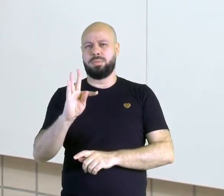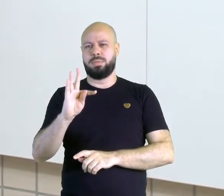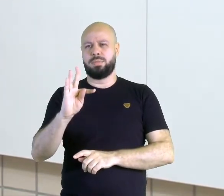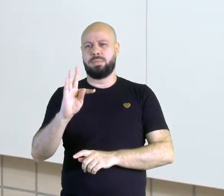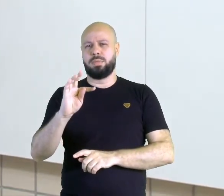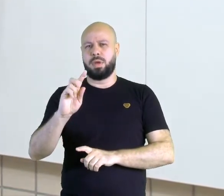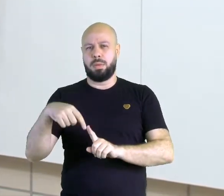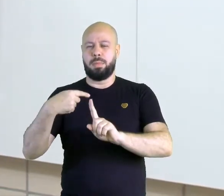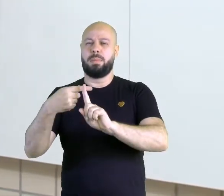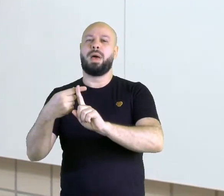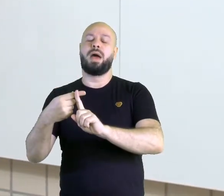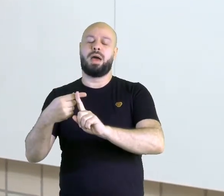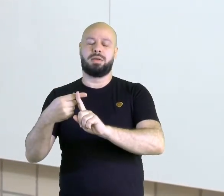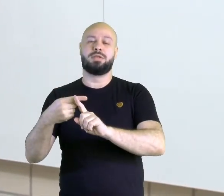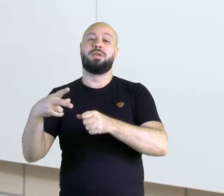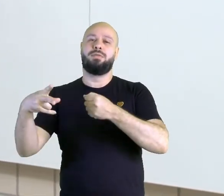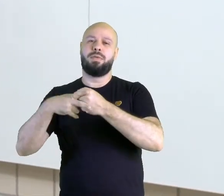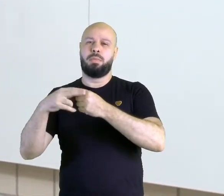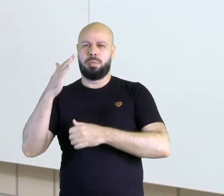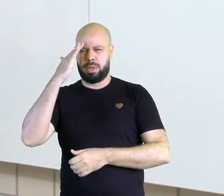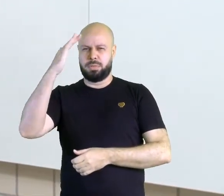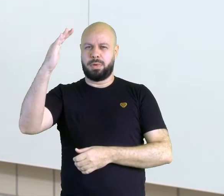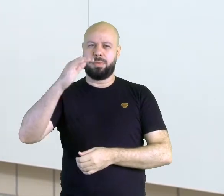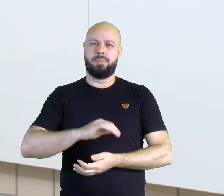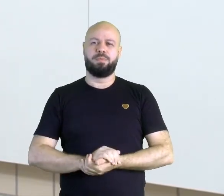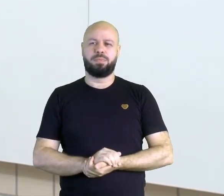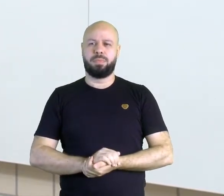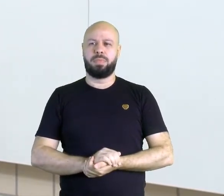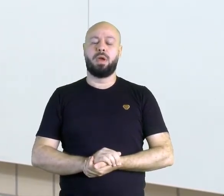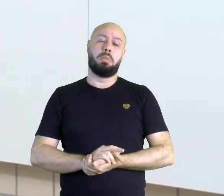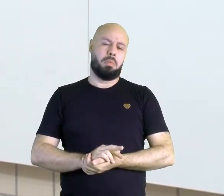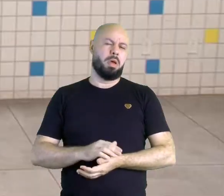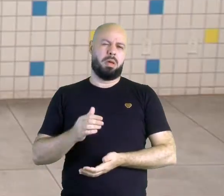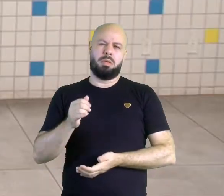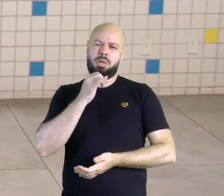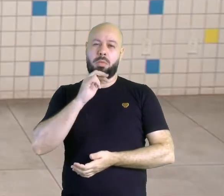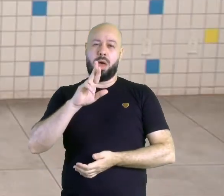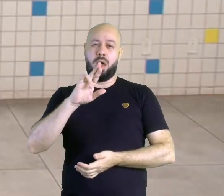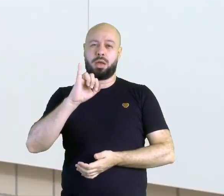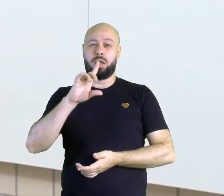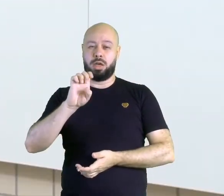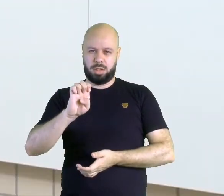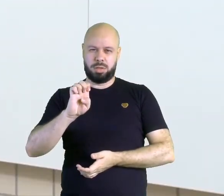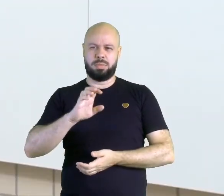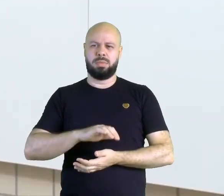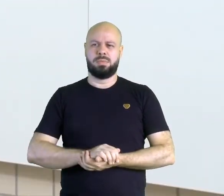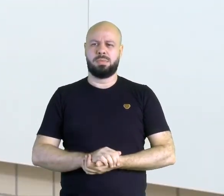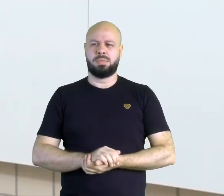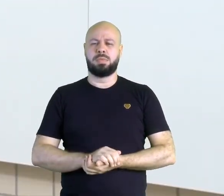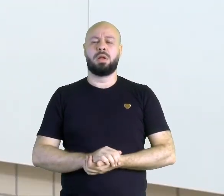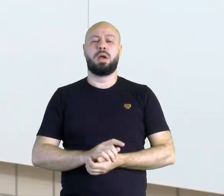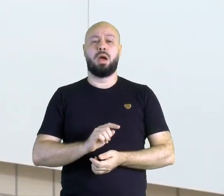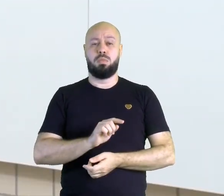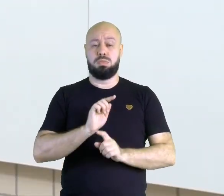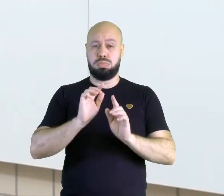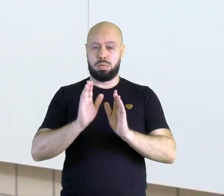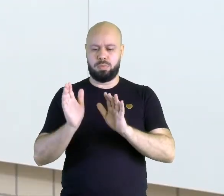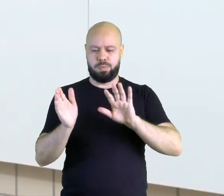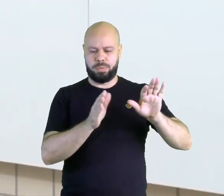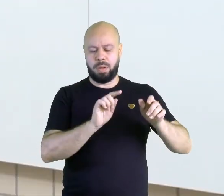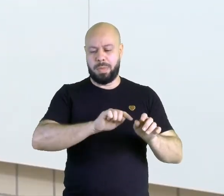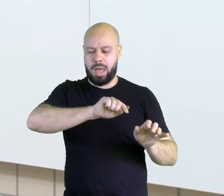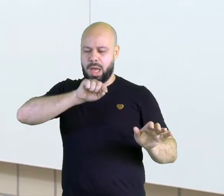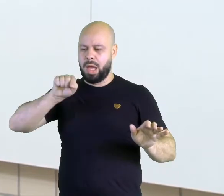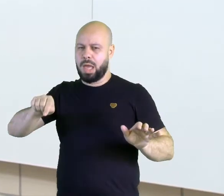mais o verbo principal, que no caso é ride, né? No present continuous, eu já